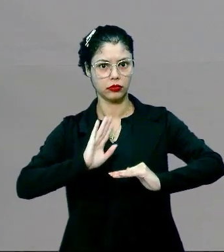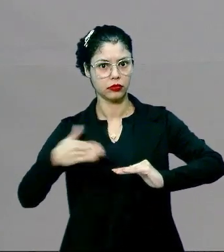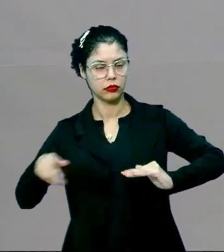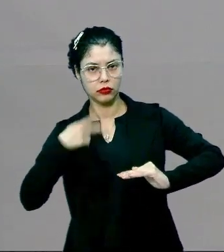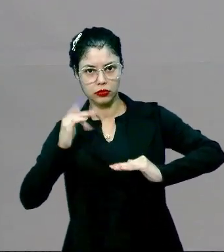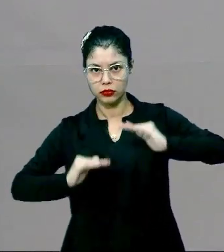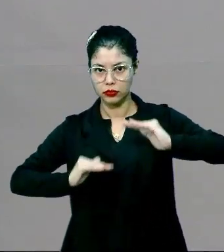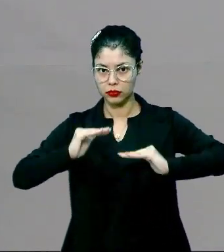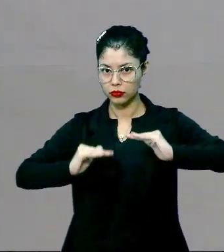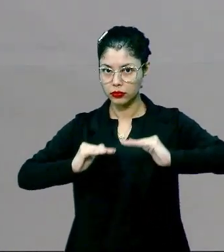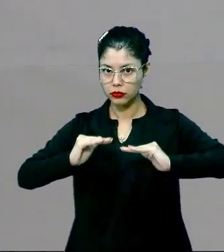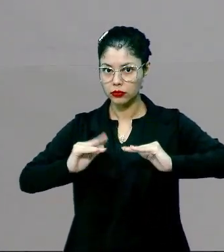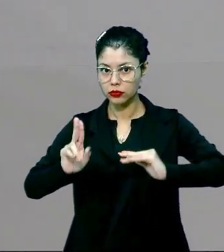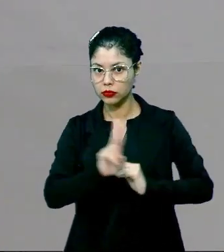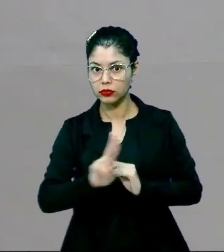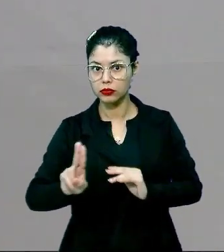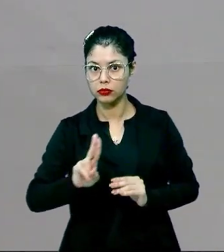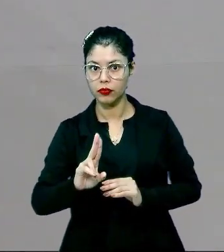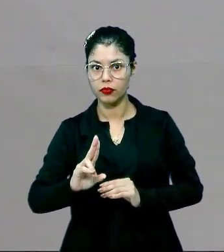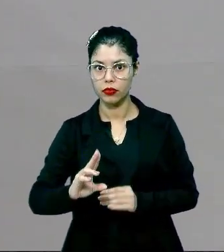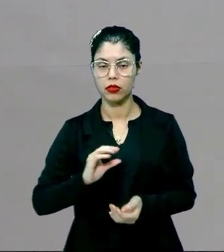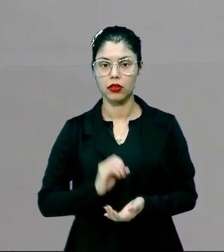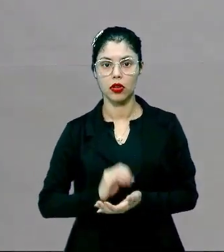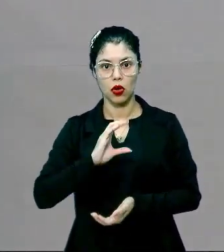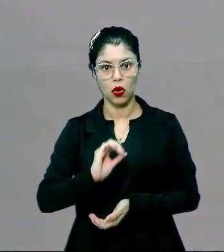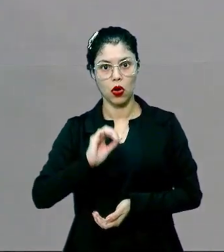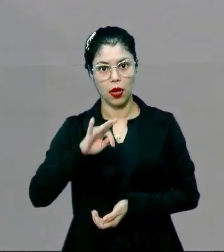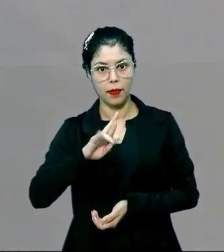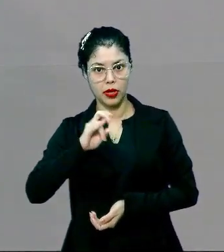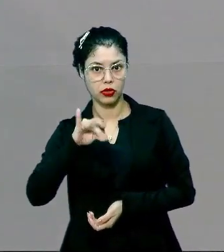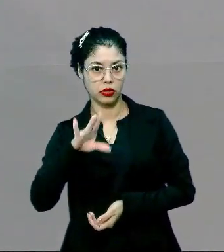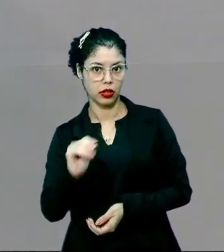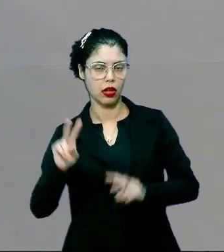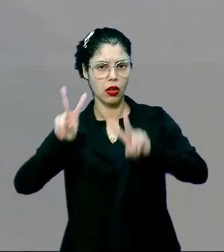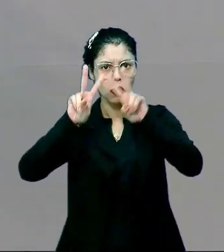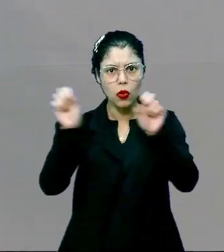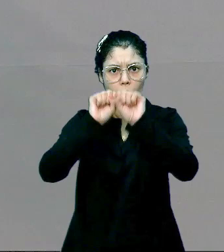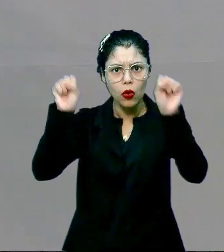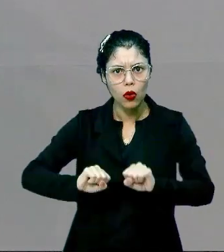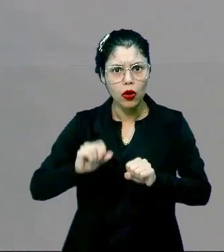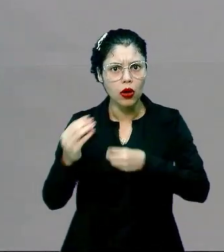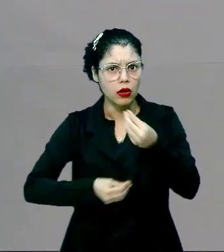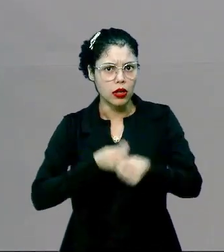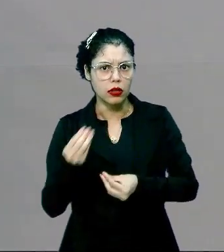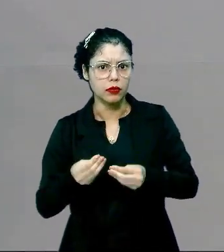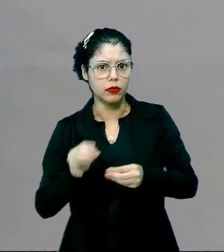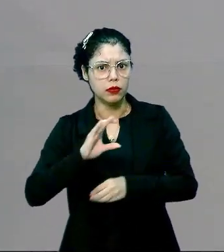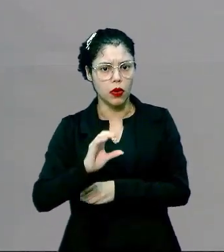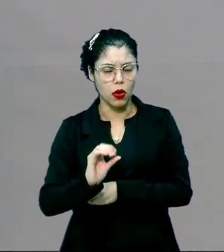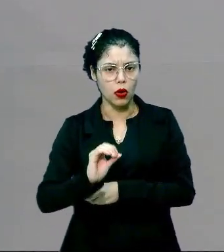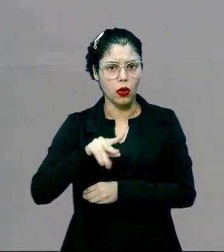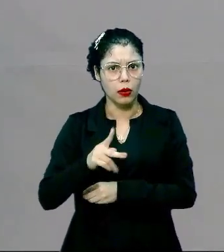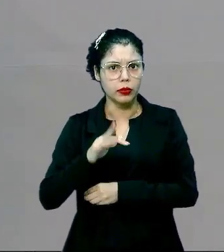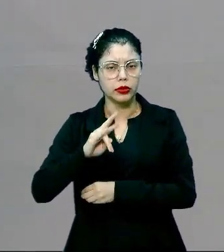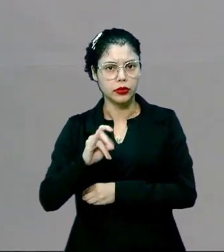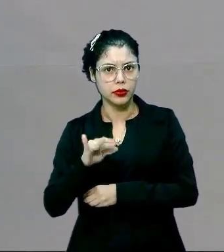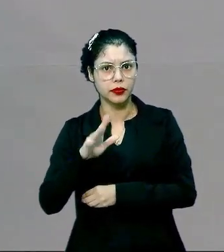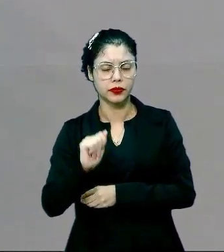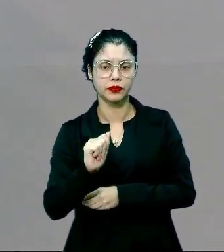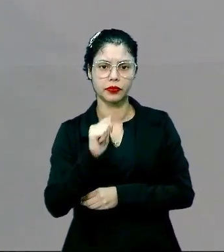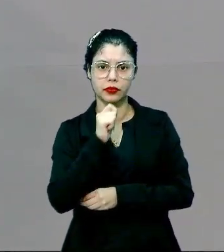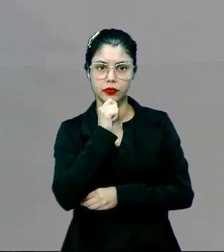falo equilíbrio, pessoal, estou dando o nome de homeostase. Então, como é que esse sistema urinário ele faz essa homeostase dentro do nosso corpo?